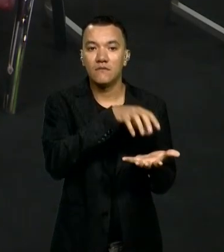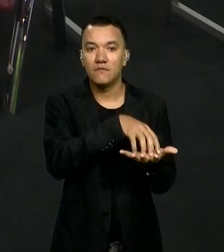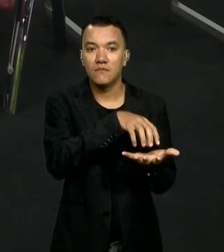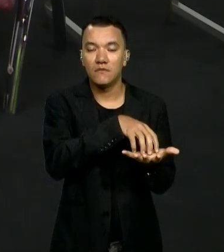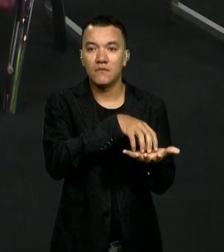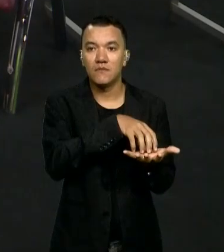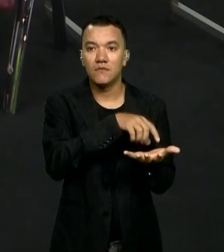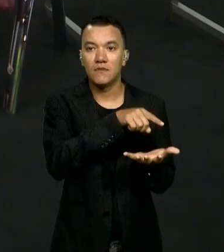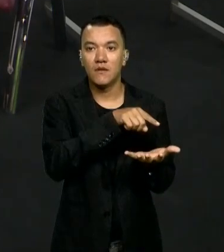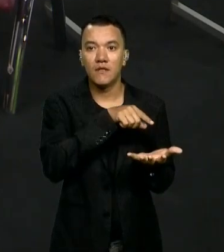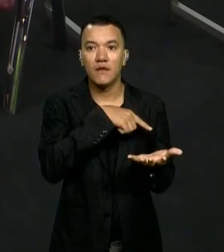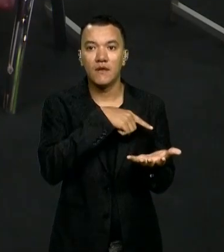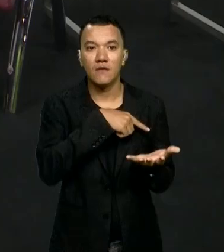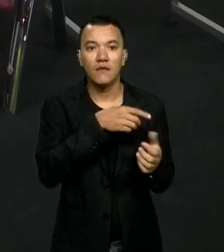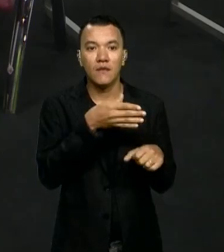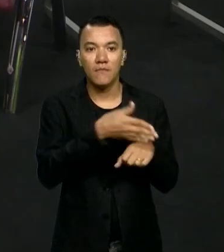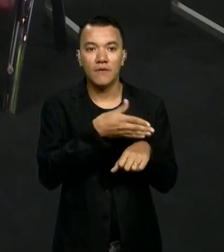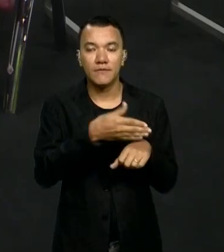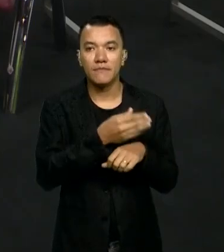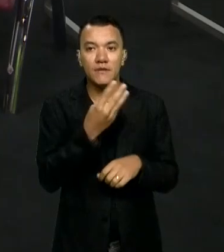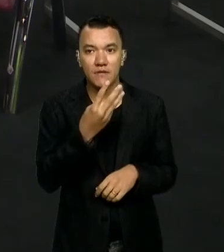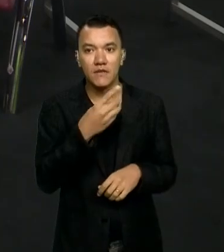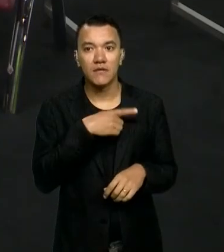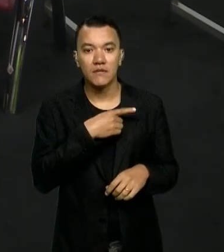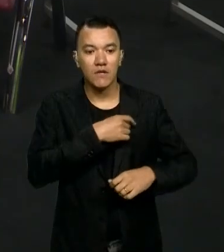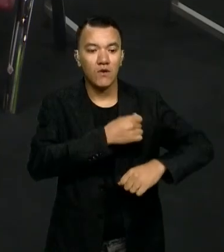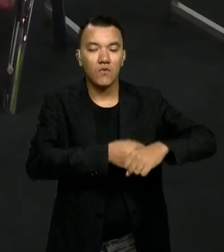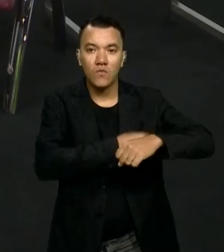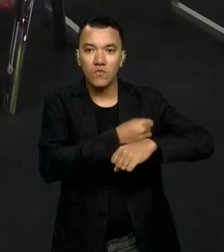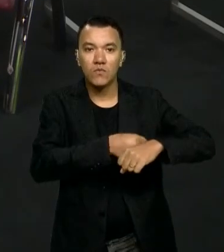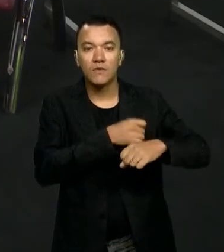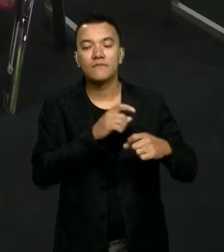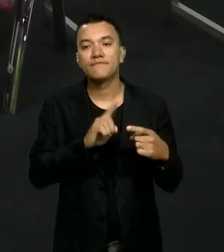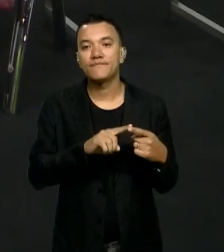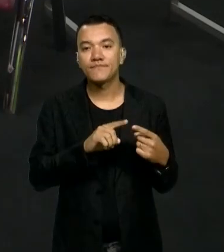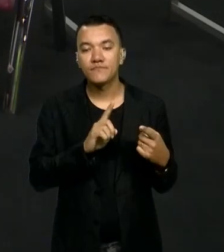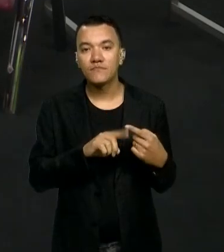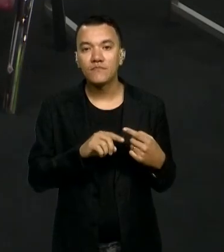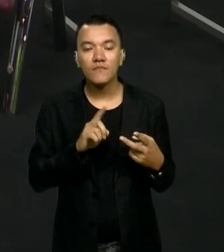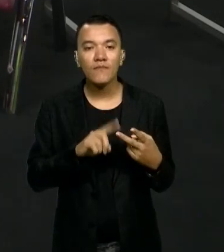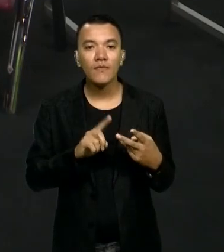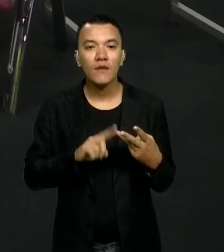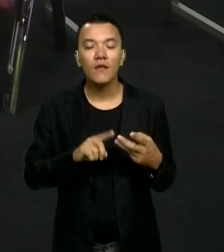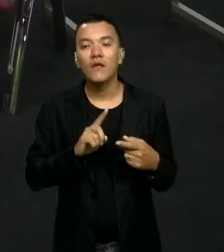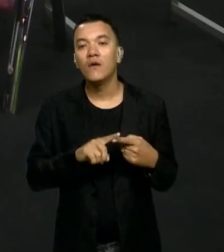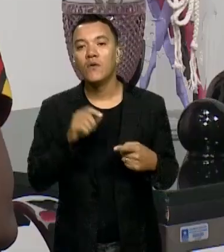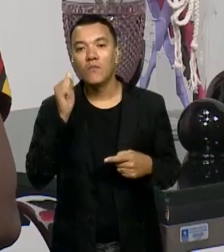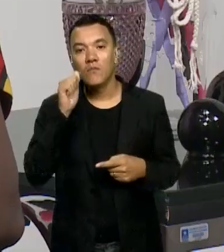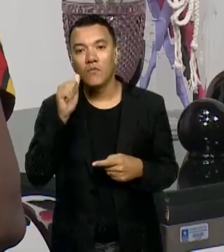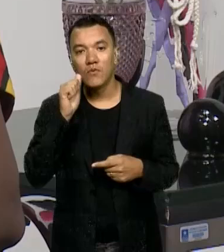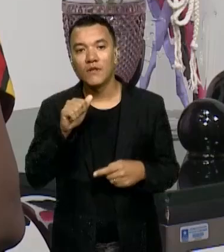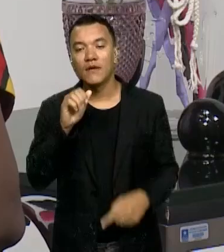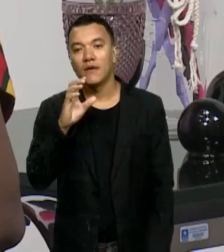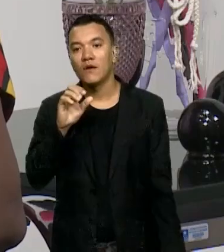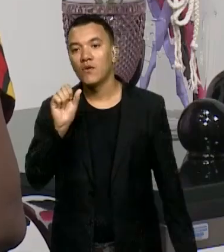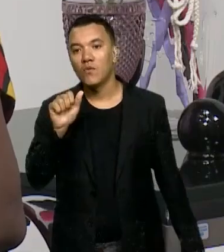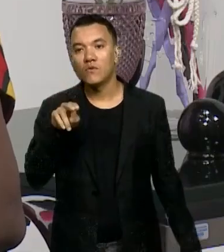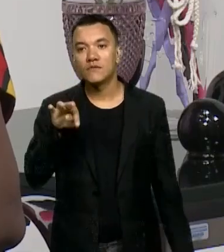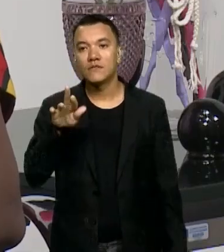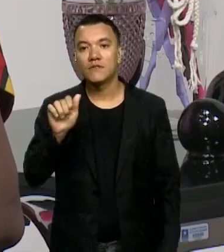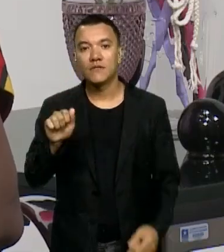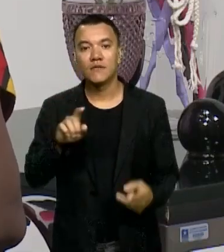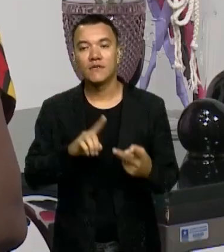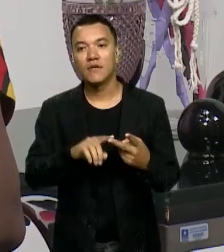temos três participações nas receitas, que foi da Concita, da Isabel, da Edna. Então, todo